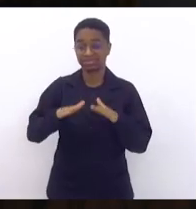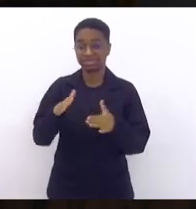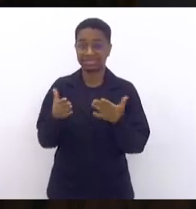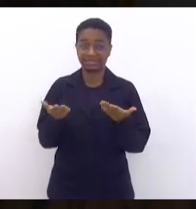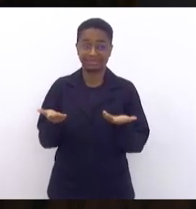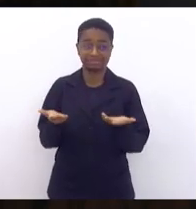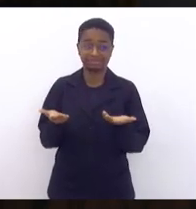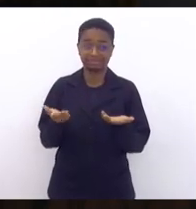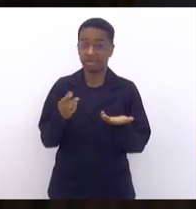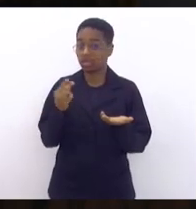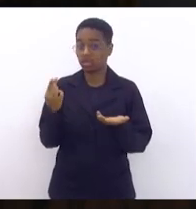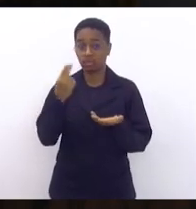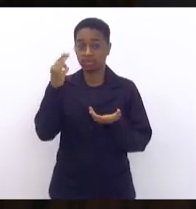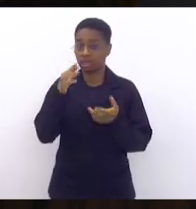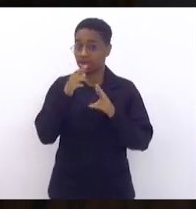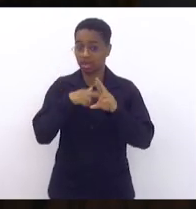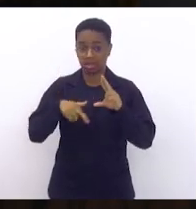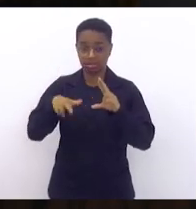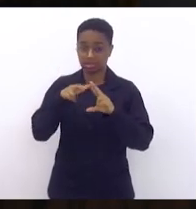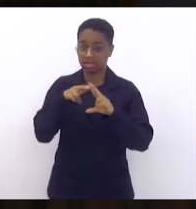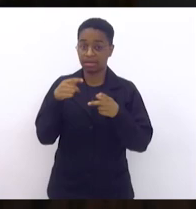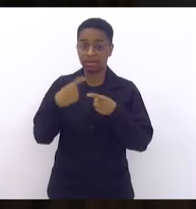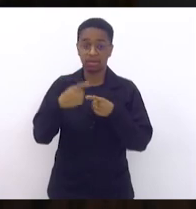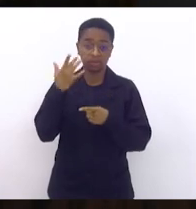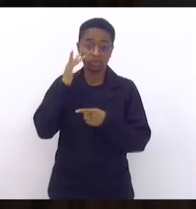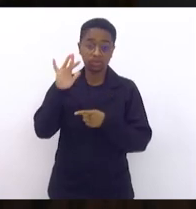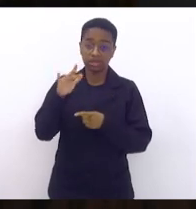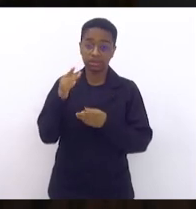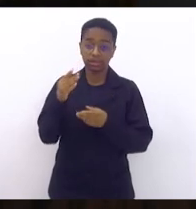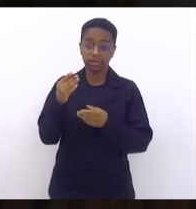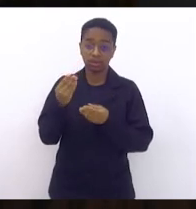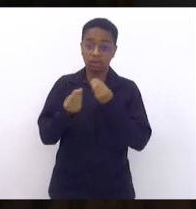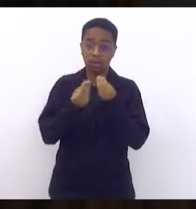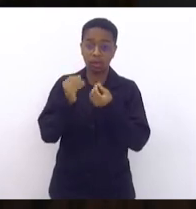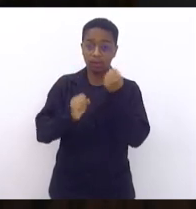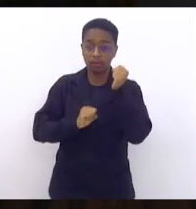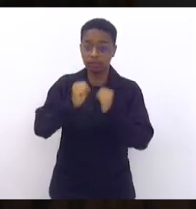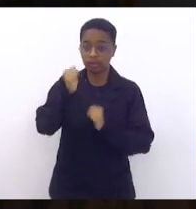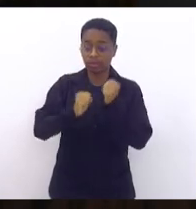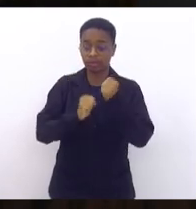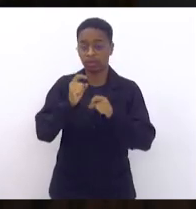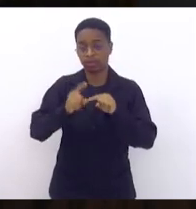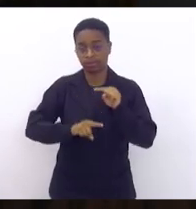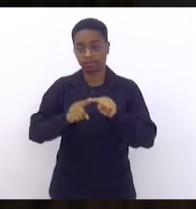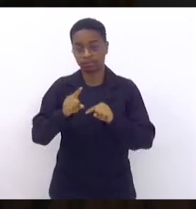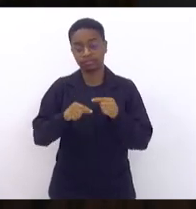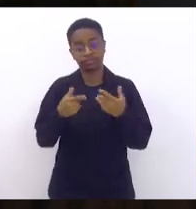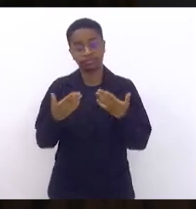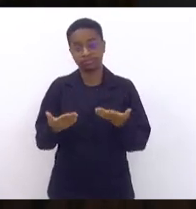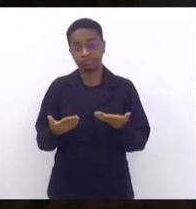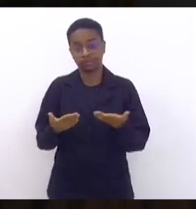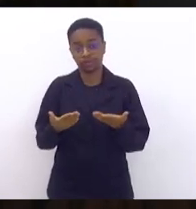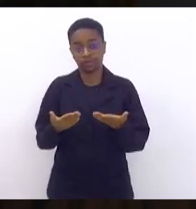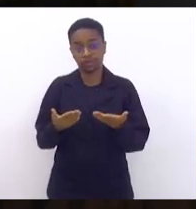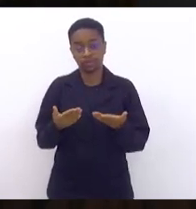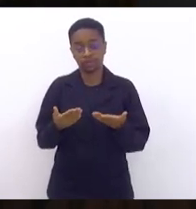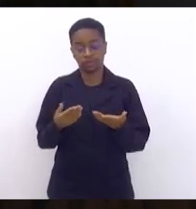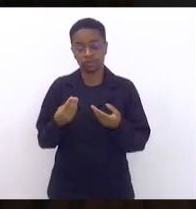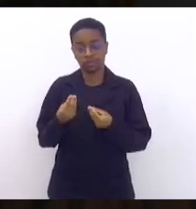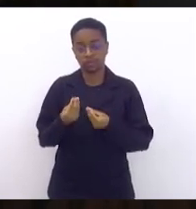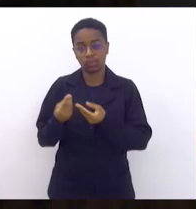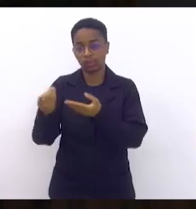possíveis de reciclagem que a gente nem sabe qual é a origem desse desse produto e aí não perpassa nem pelo governo